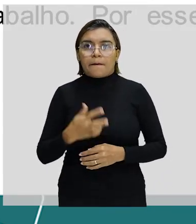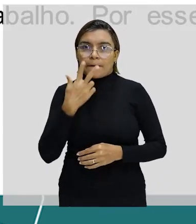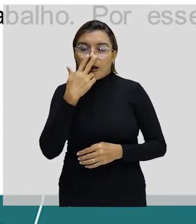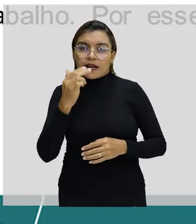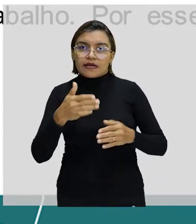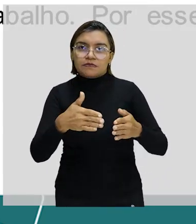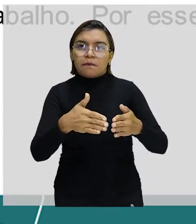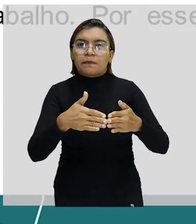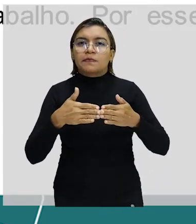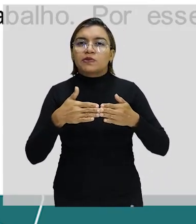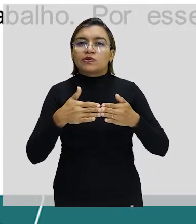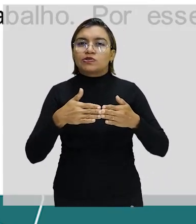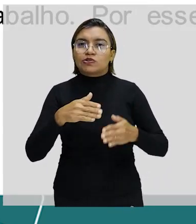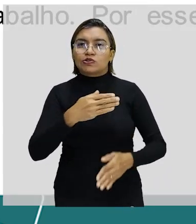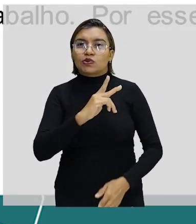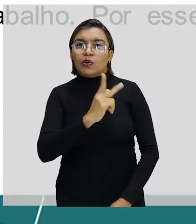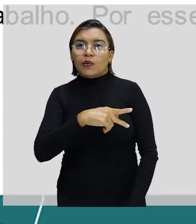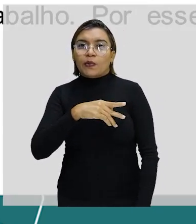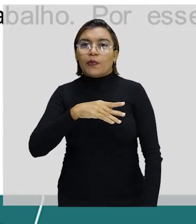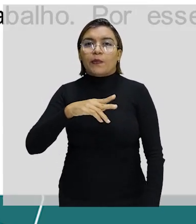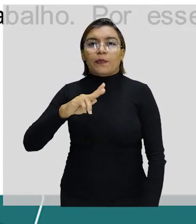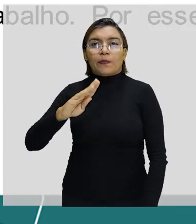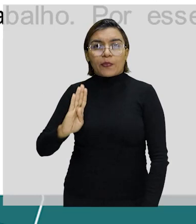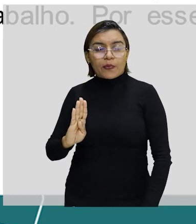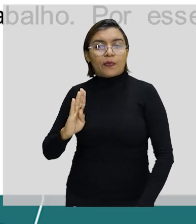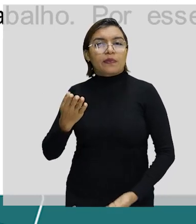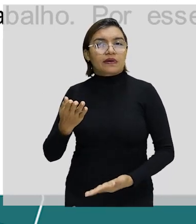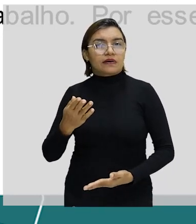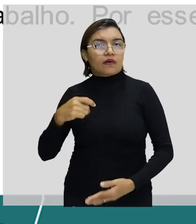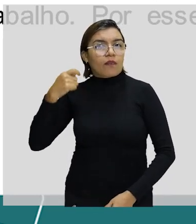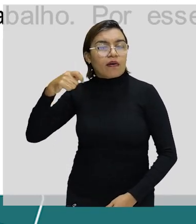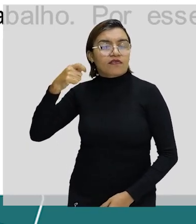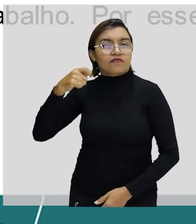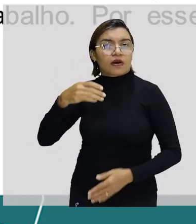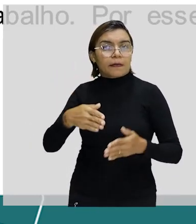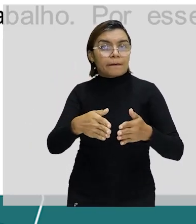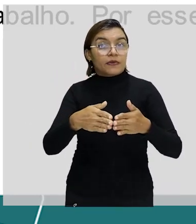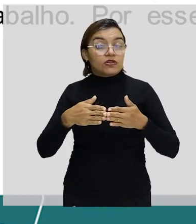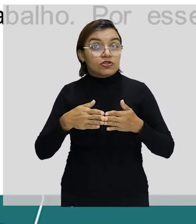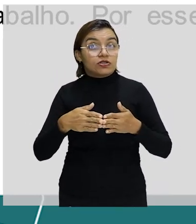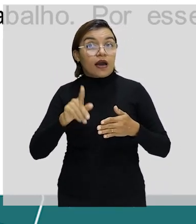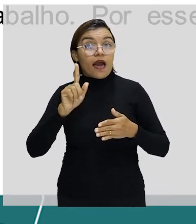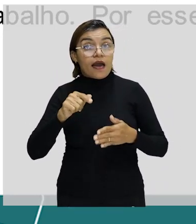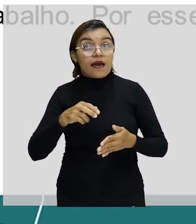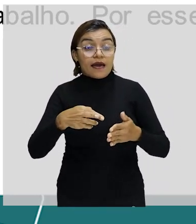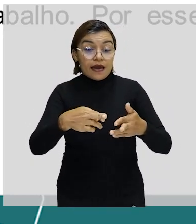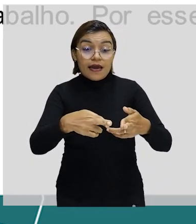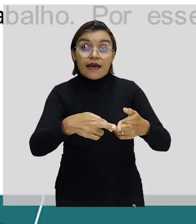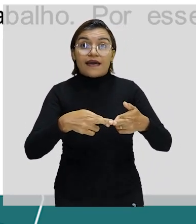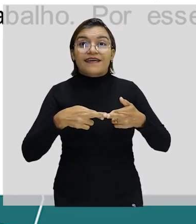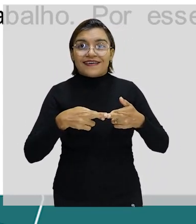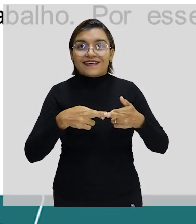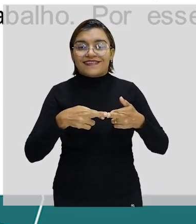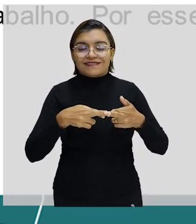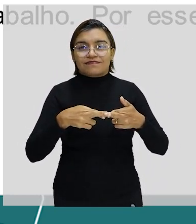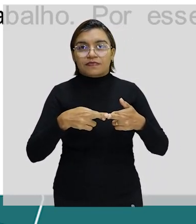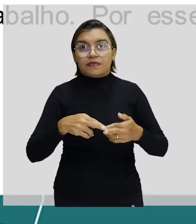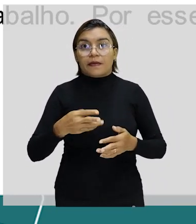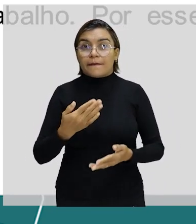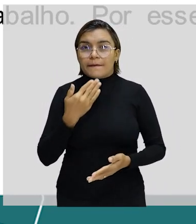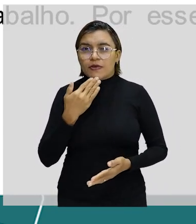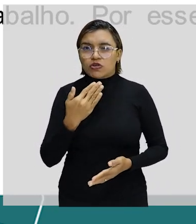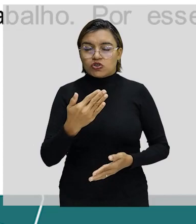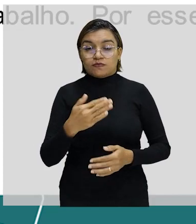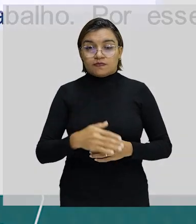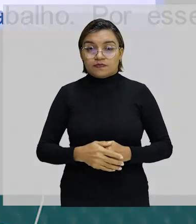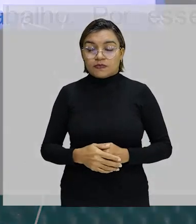petição pública. Ah, porque o advogado vai fazer uma petição. Na verdade, ele vai requerer, ele vai pedir, tá? É um tipo de